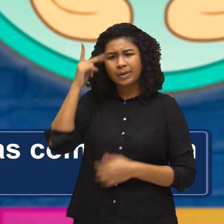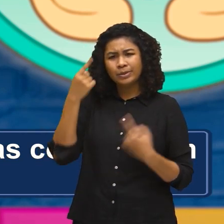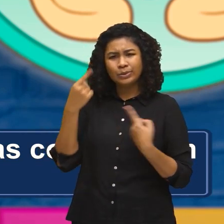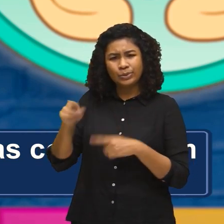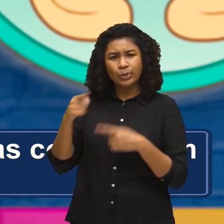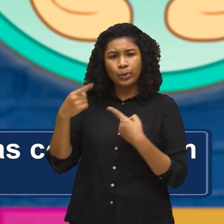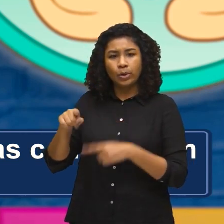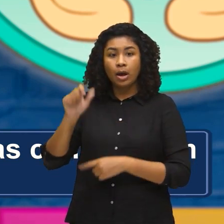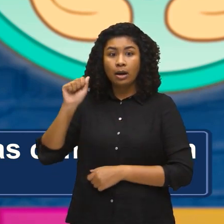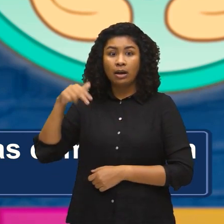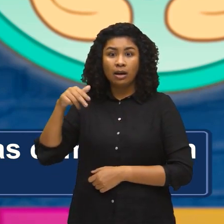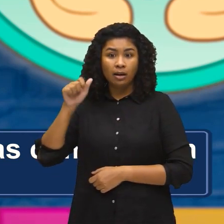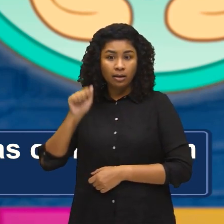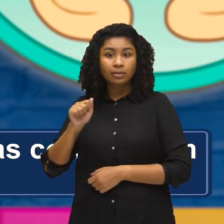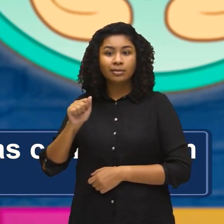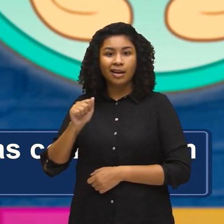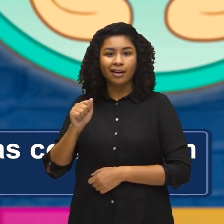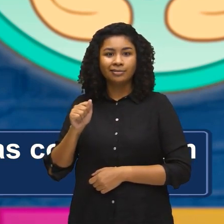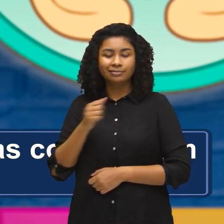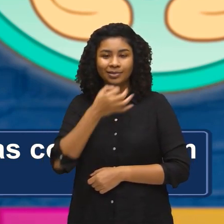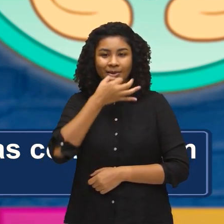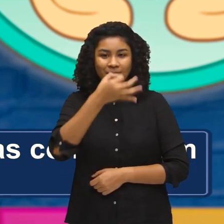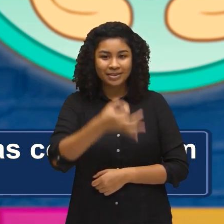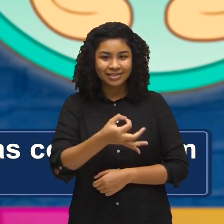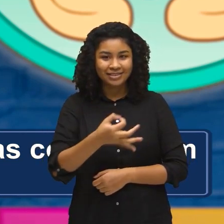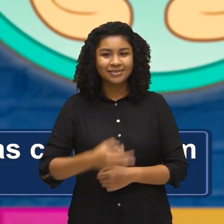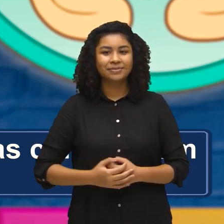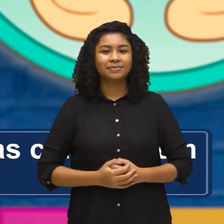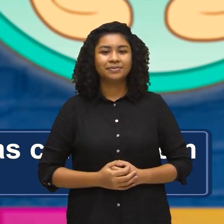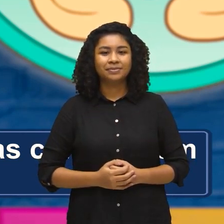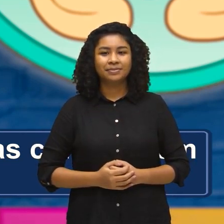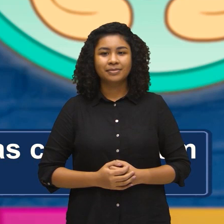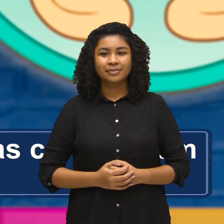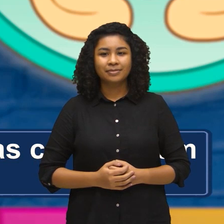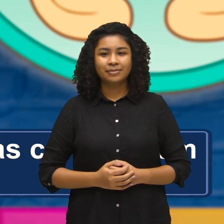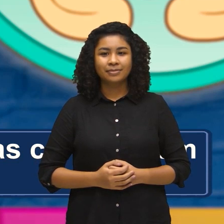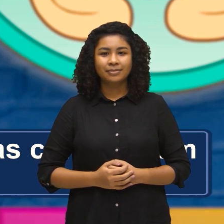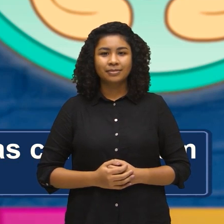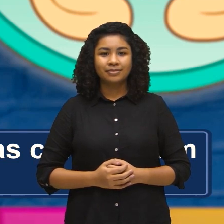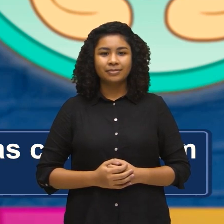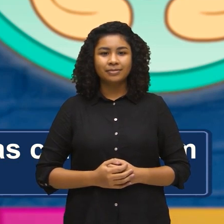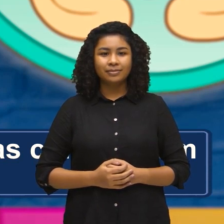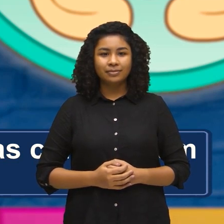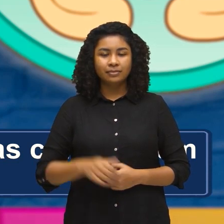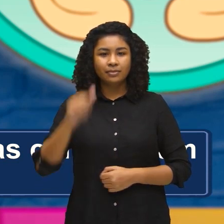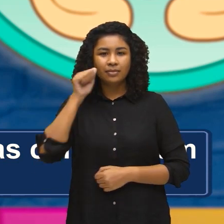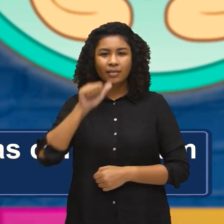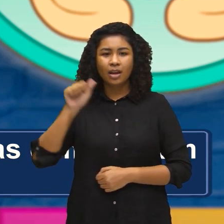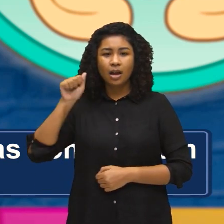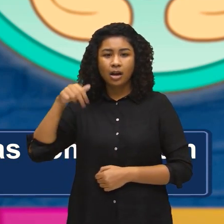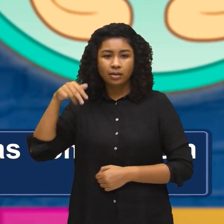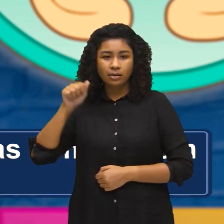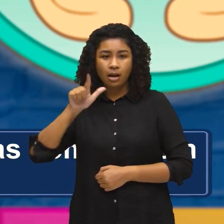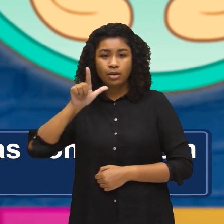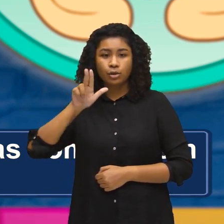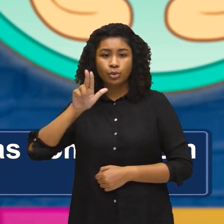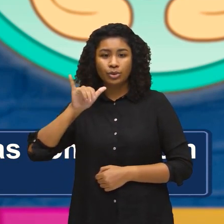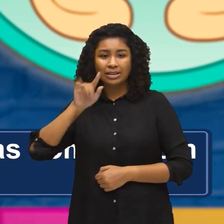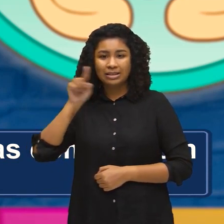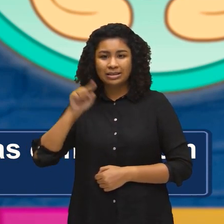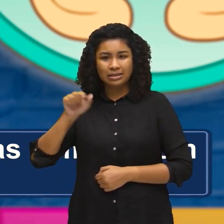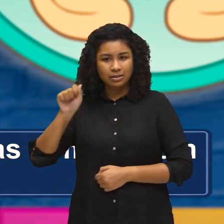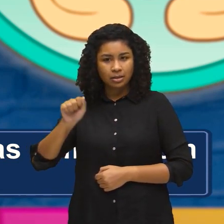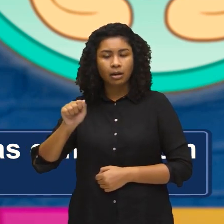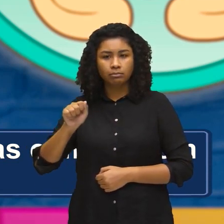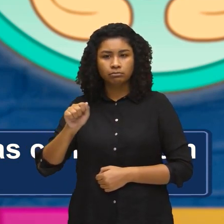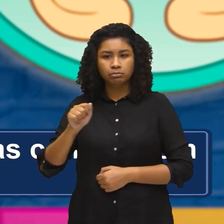Luísa, né, que comentou com a gente. Então, bora lá. A Luísa falou que é uma brincadeira de mau gosto. Trollagem ou